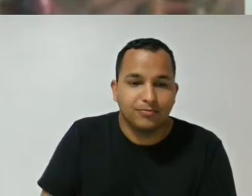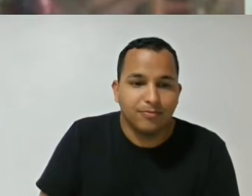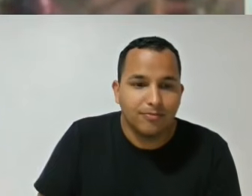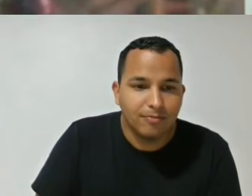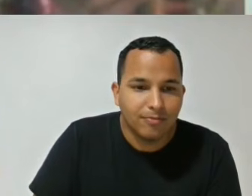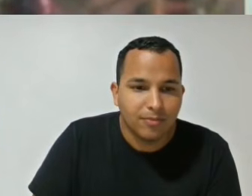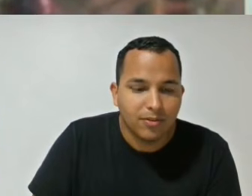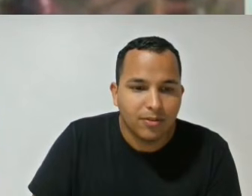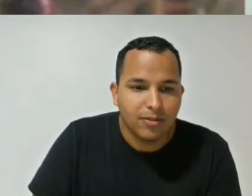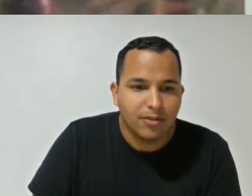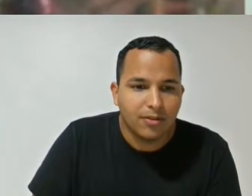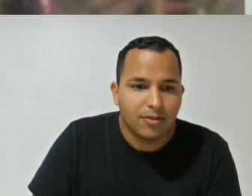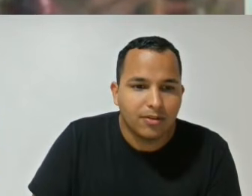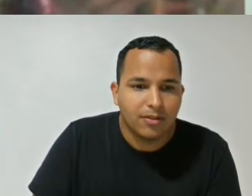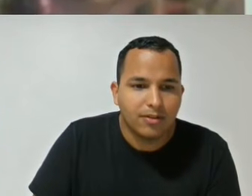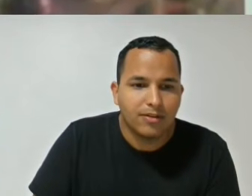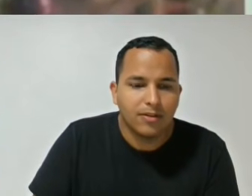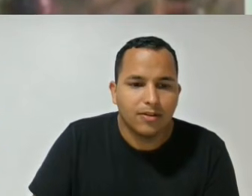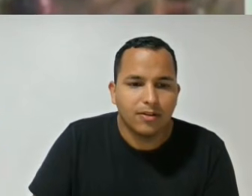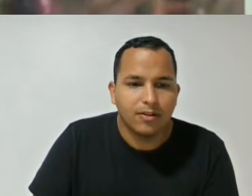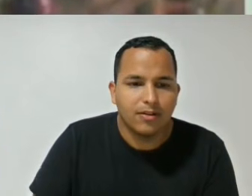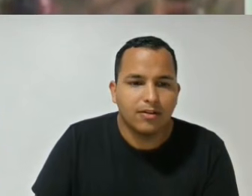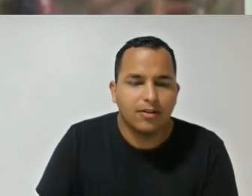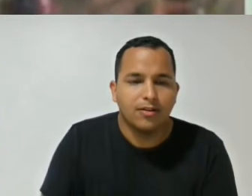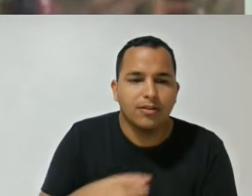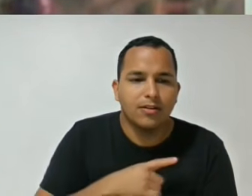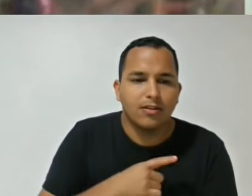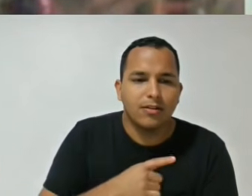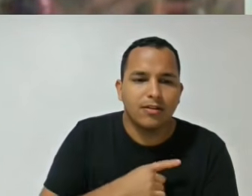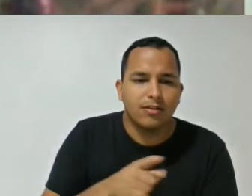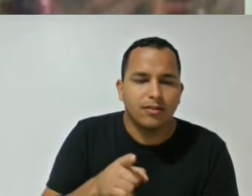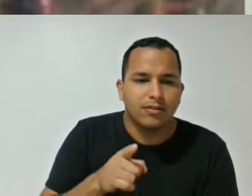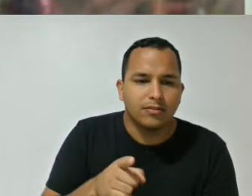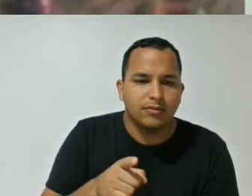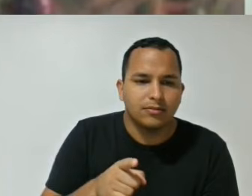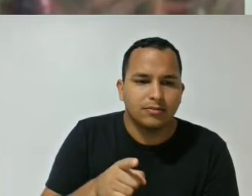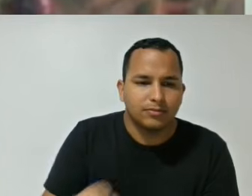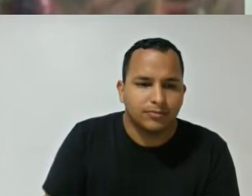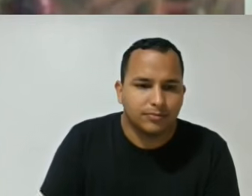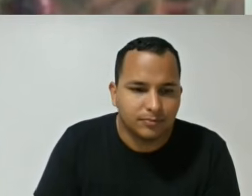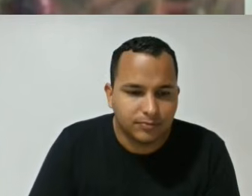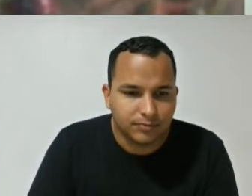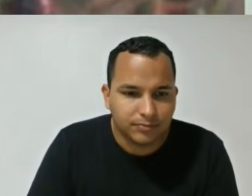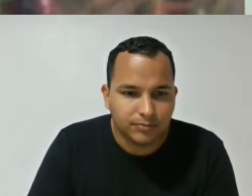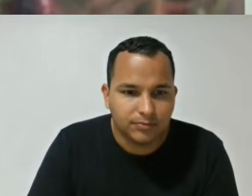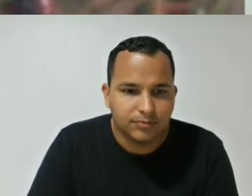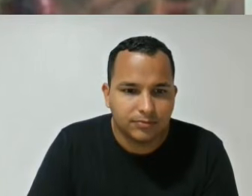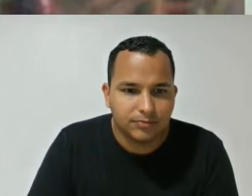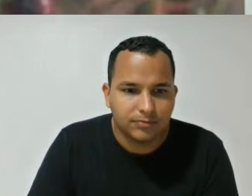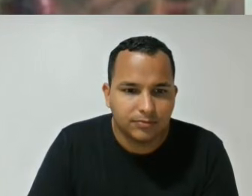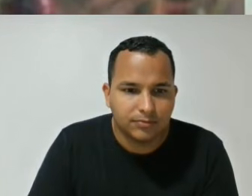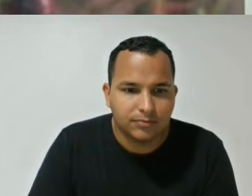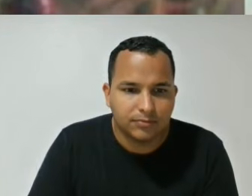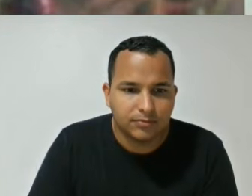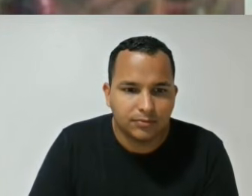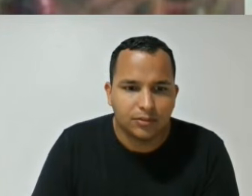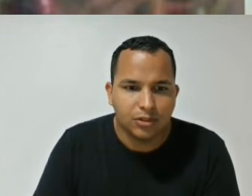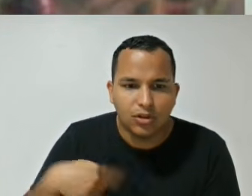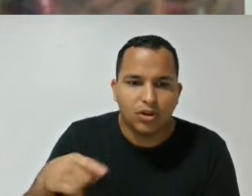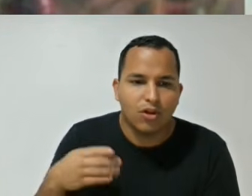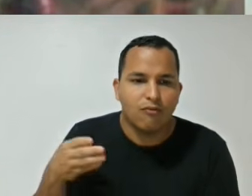muito, quando eles cederam o lote, o lote foi passar sobre lá, a obra não estava construída, nós fomos lá para o